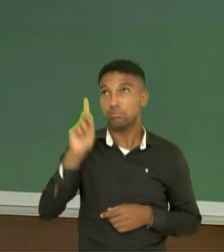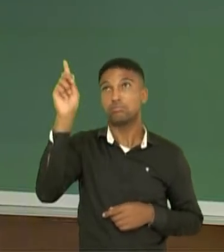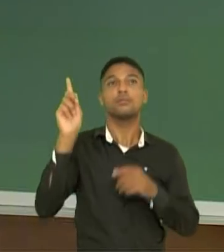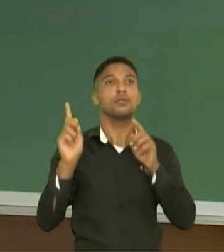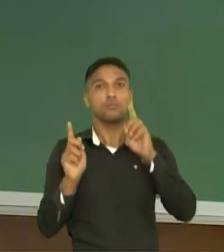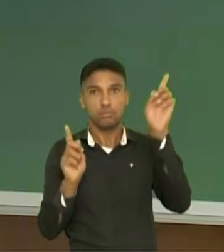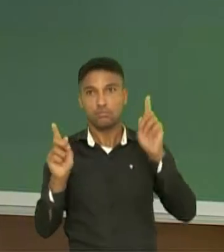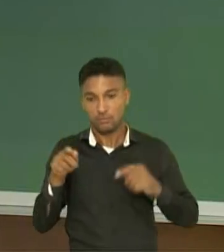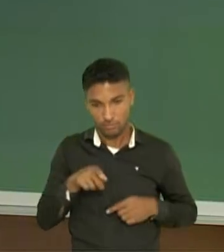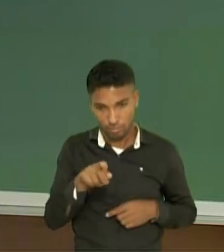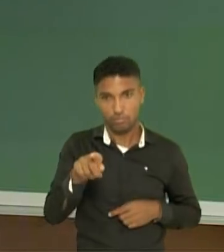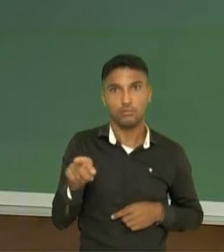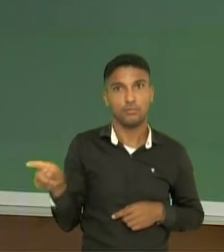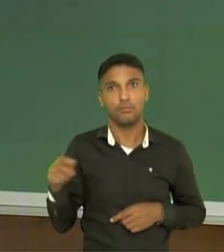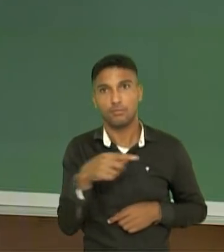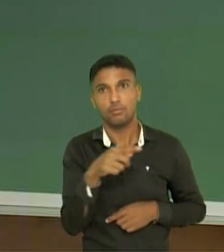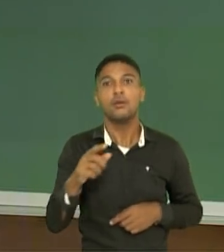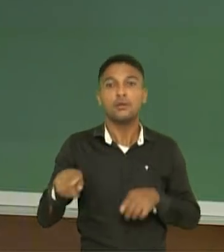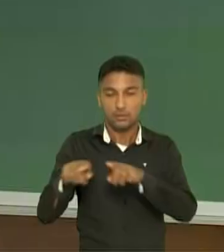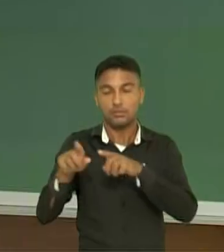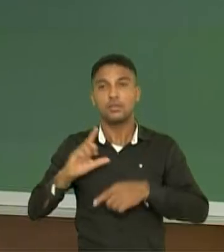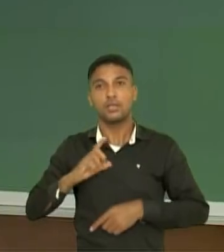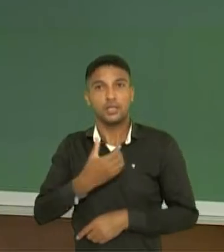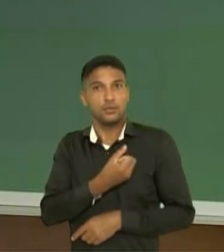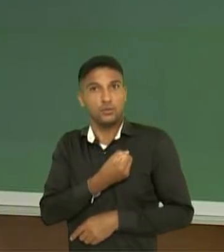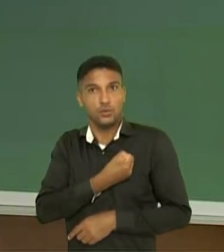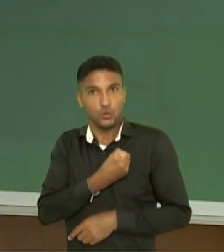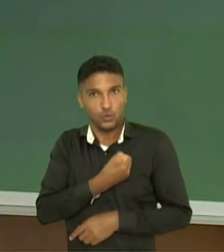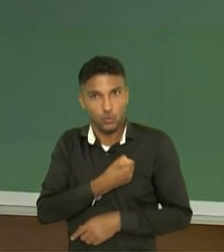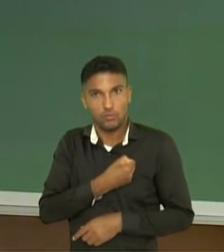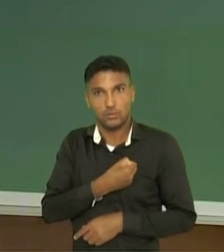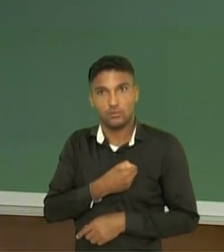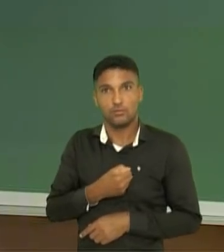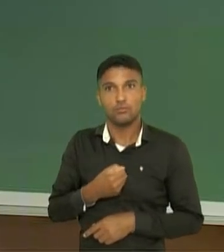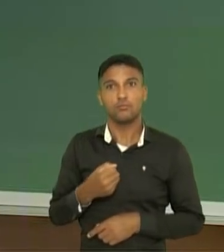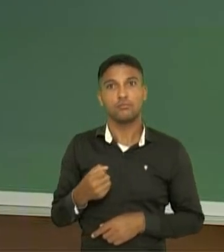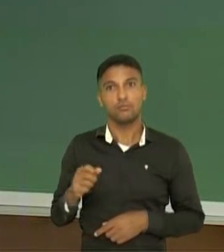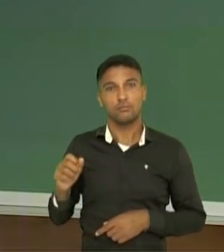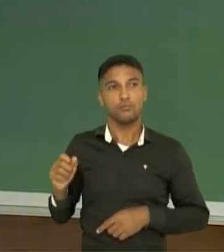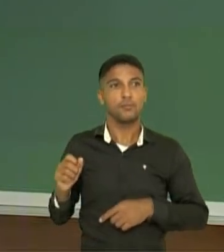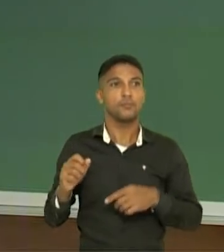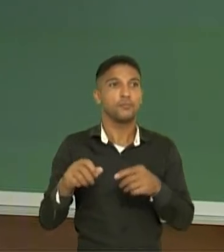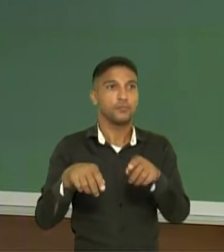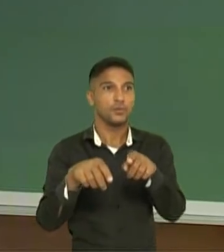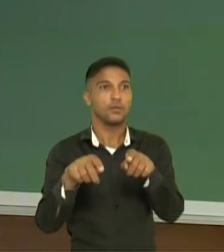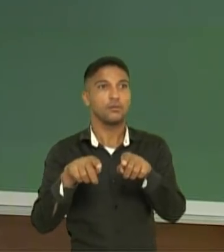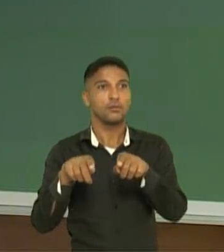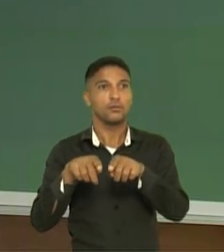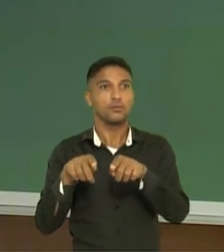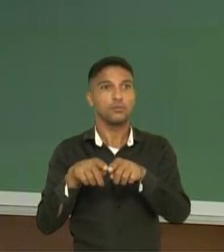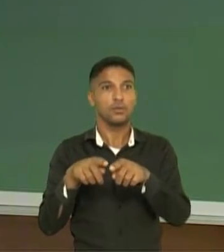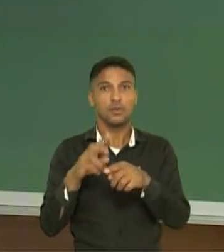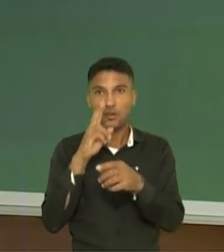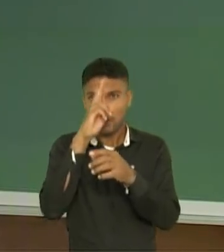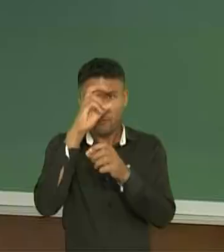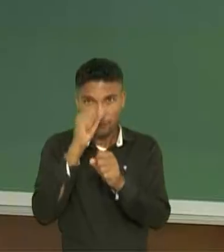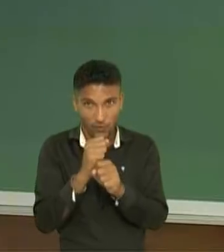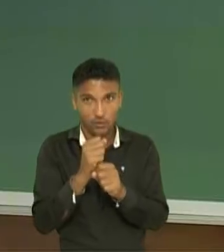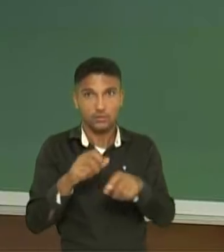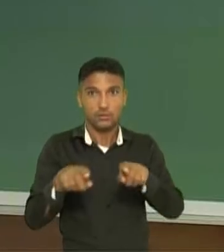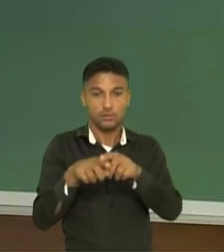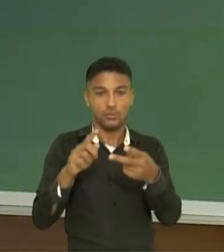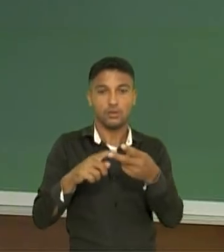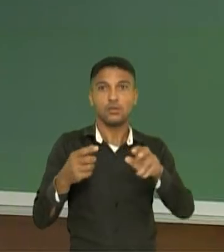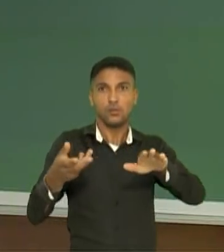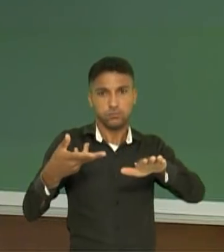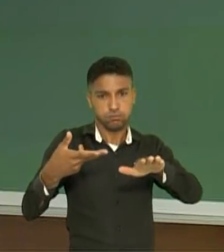As escalares possuem apenas o valor numérico. Tá certinho. Força e velocidade são exemplos de vetoriais, tá certo